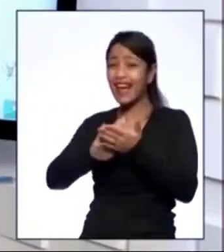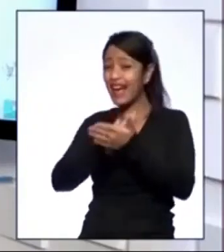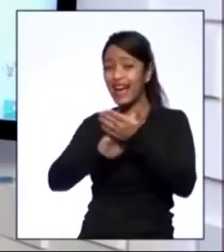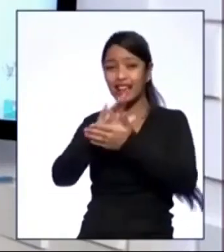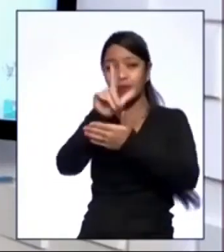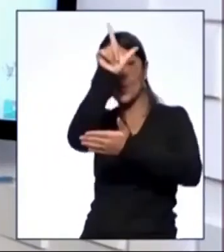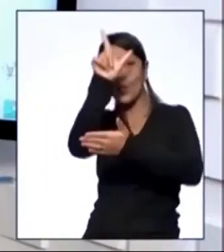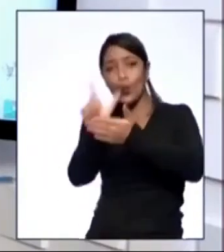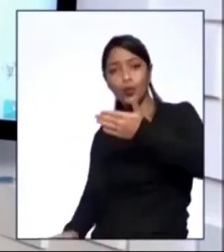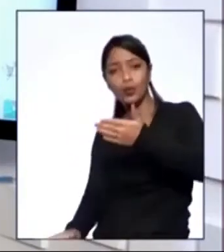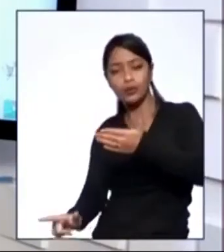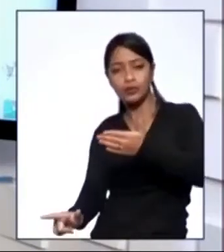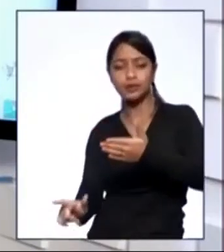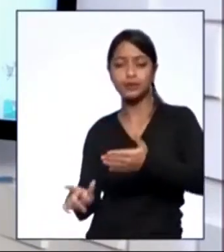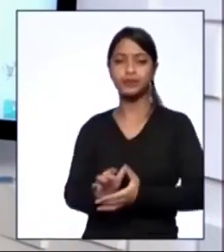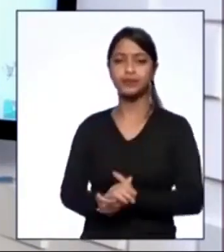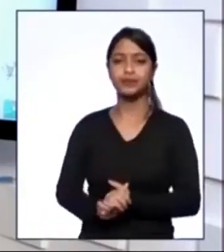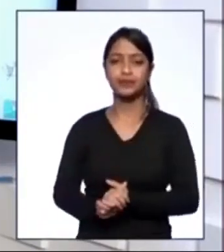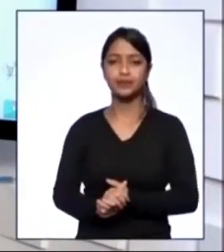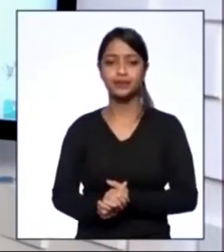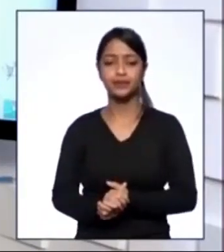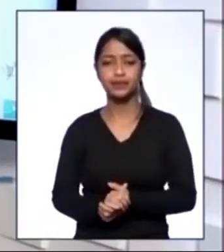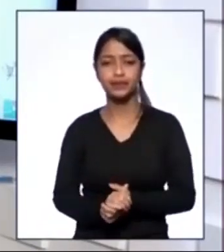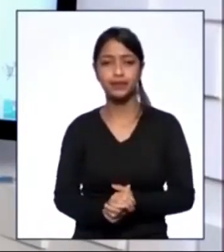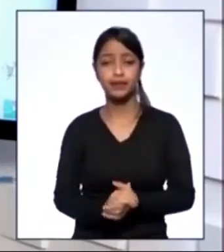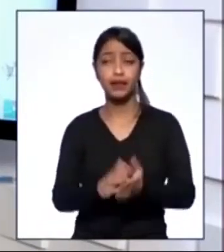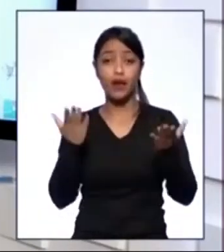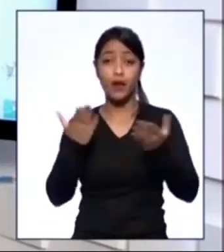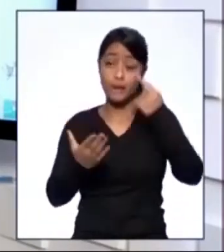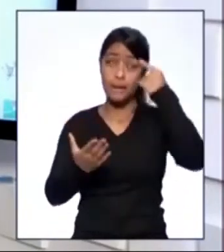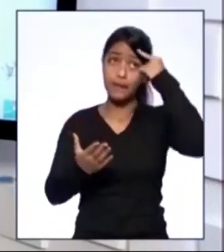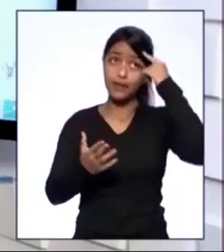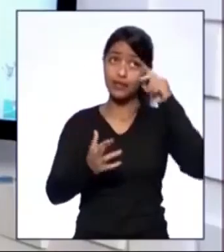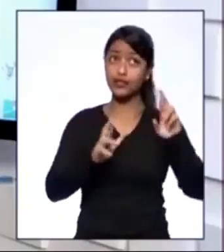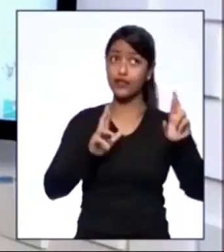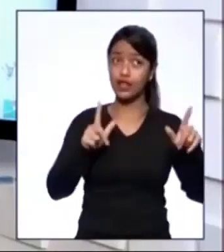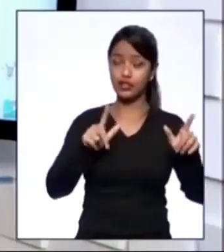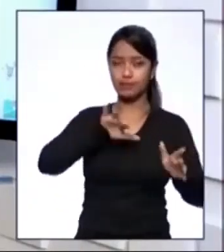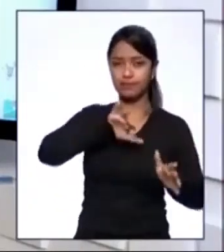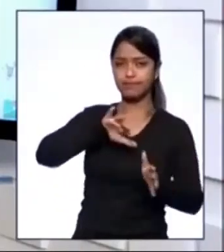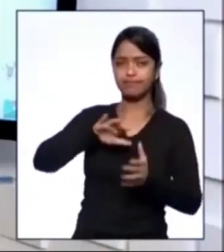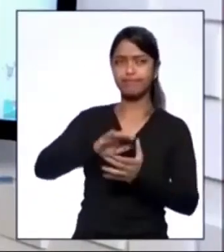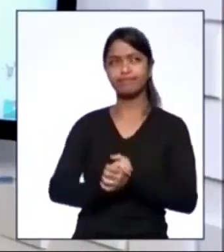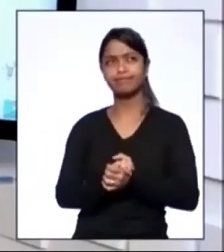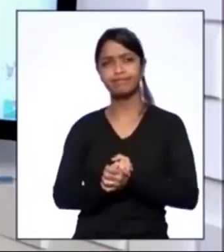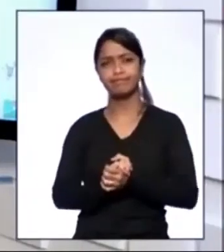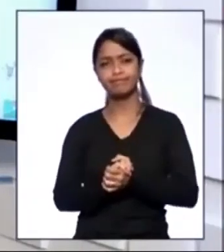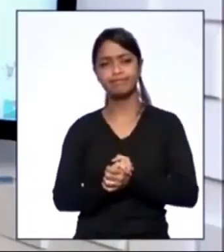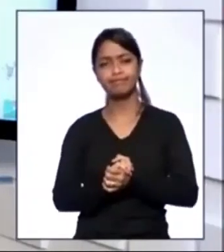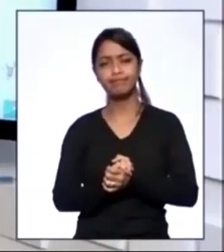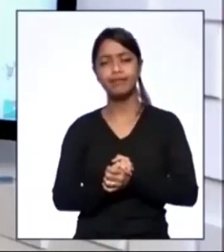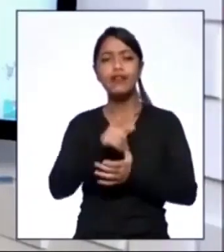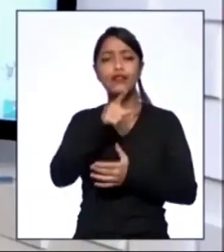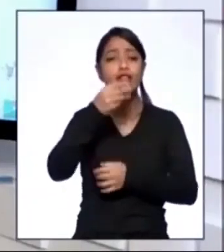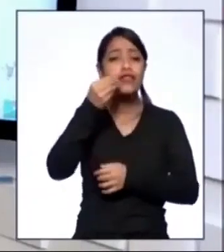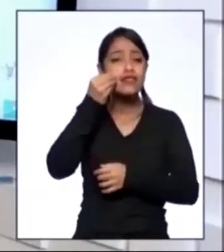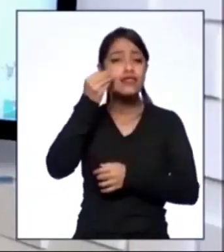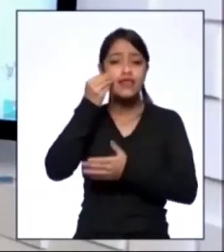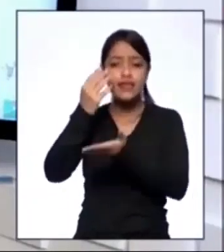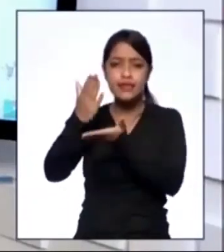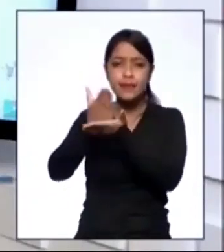marcada pelos estados. Agora pegue uma outra ideia. Pegue uma linha e tente organizar os